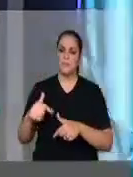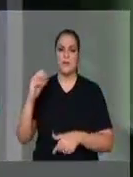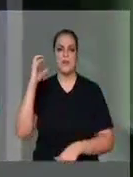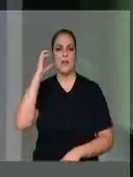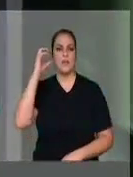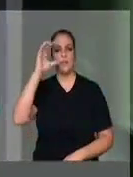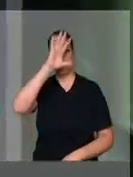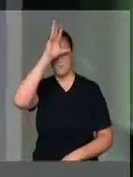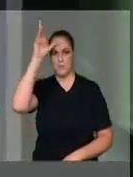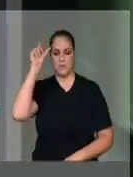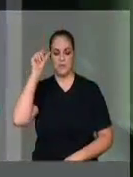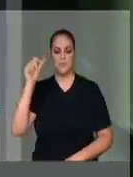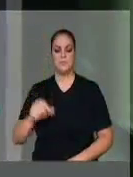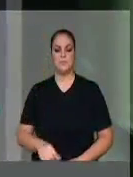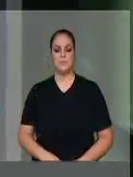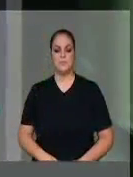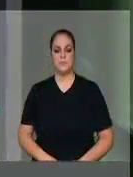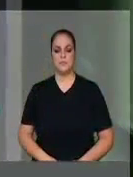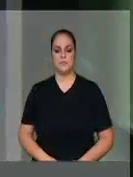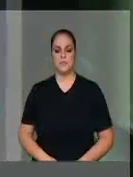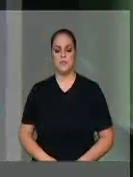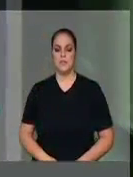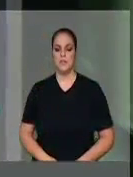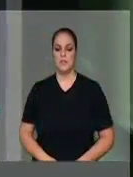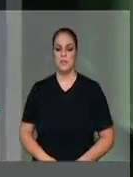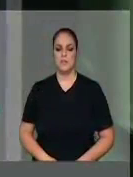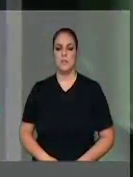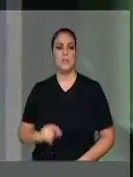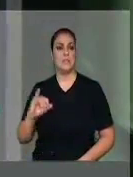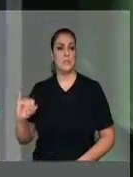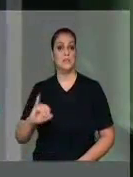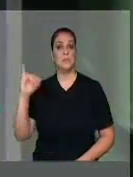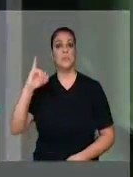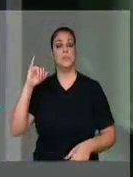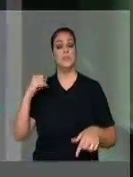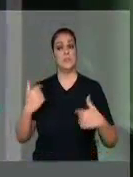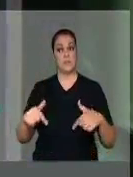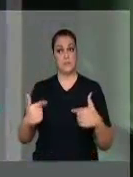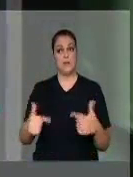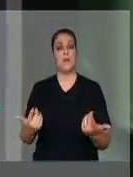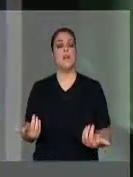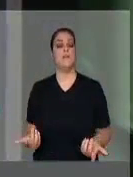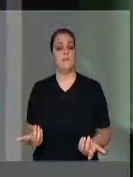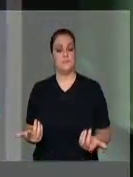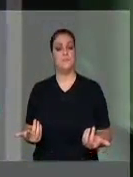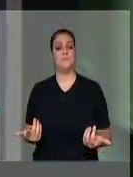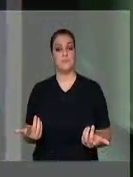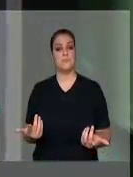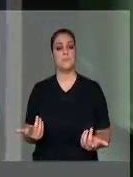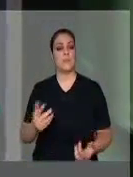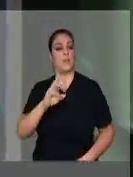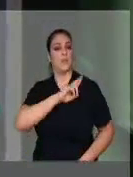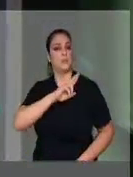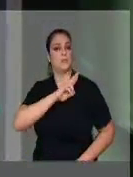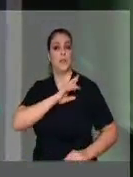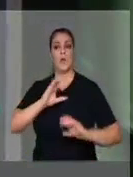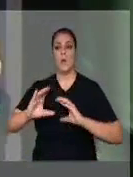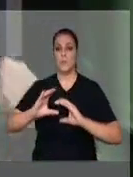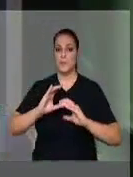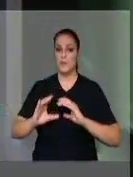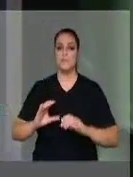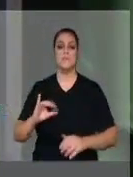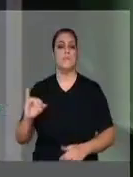Amazônia, que cumpre um papel importante na comunicação de nada mais,